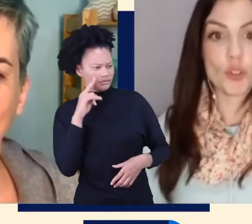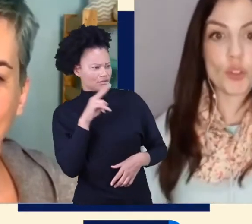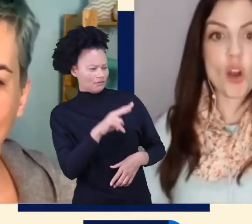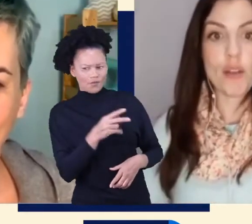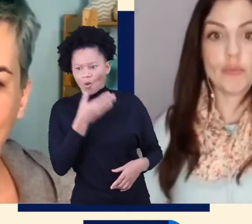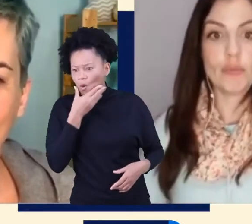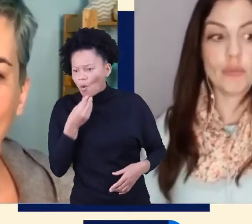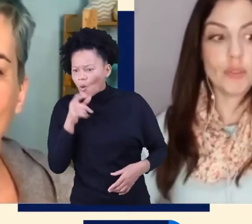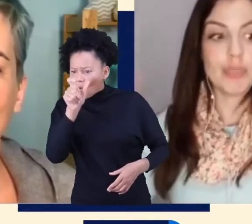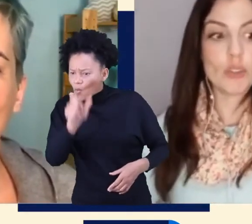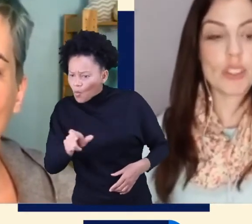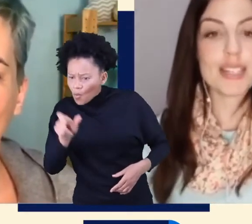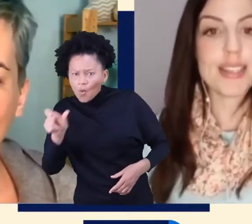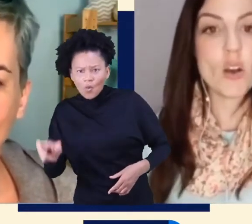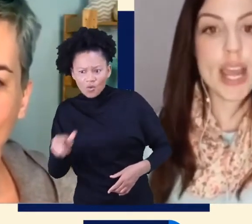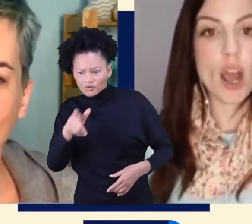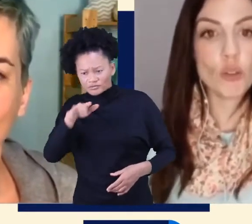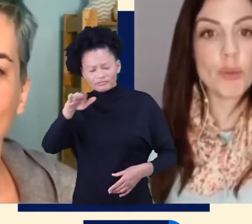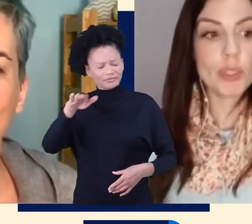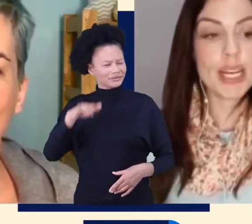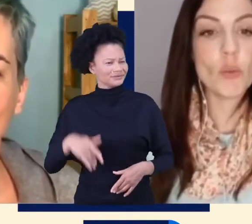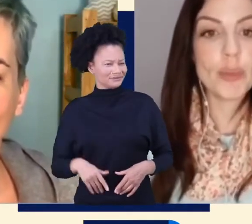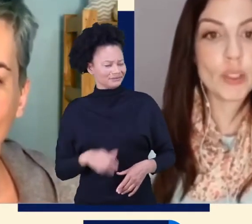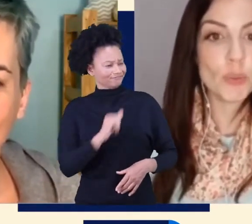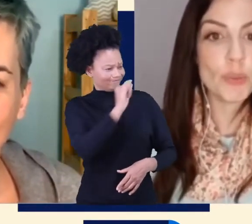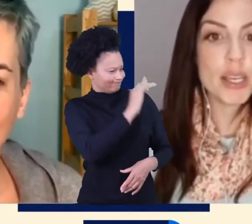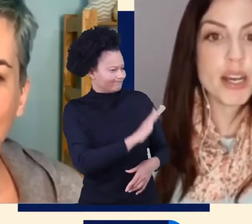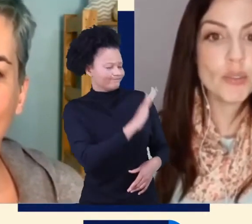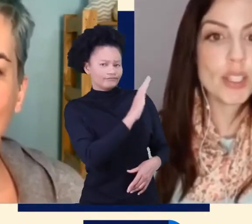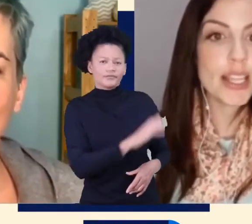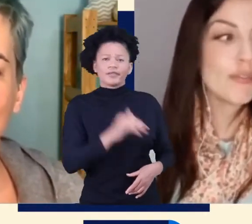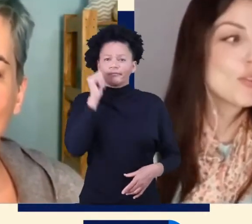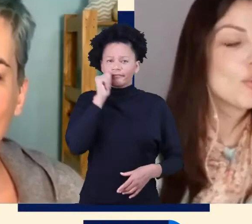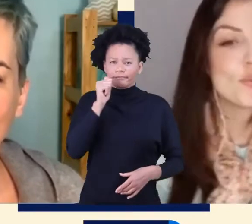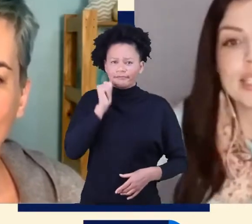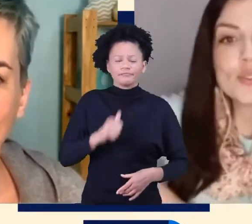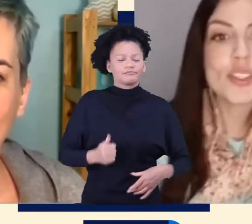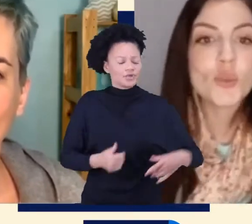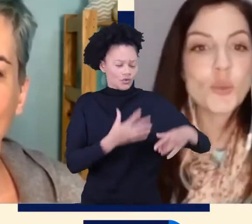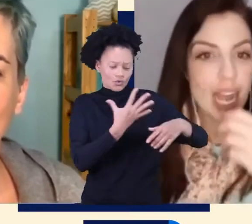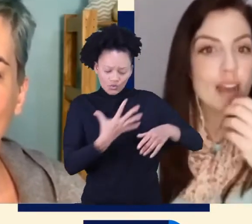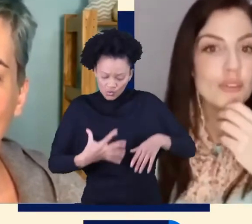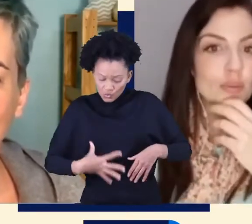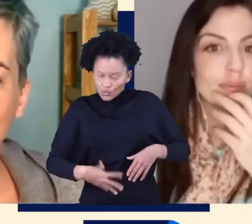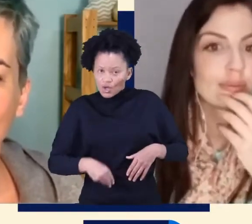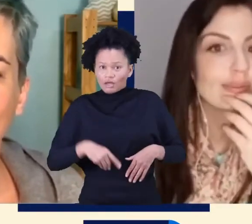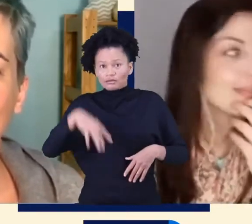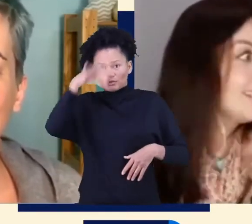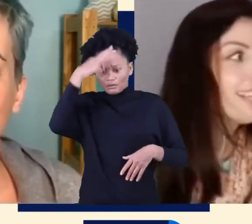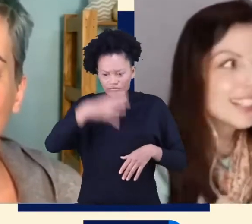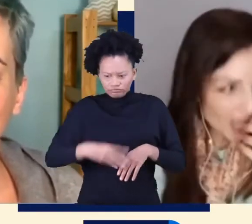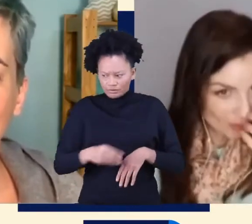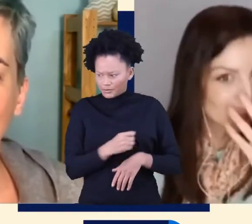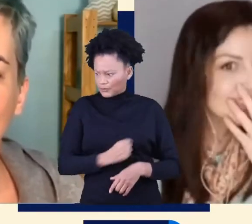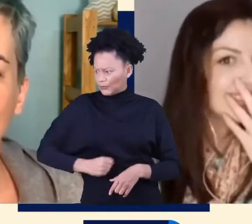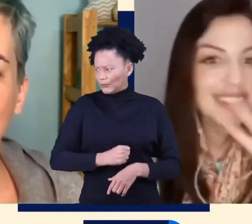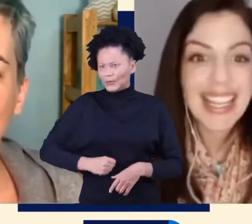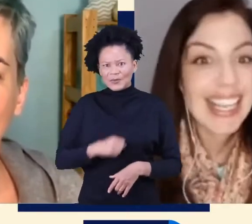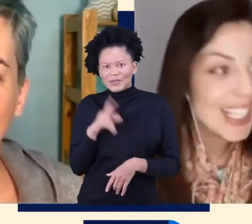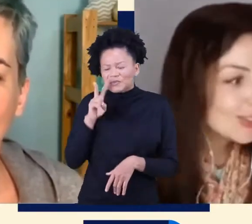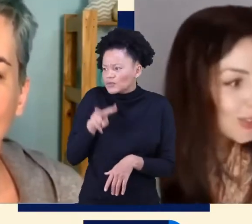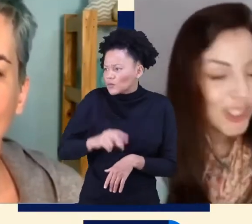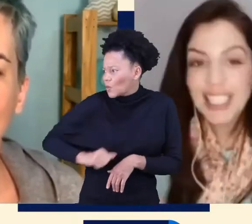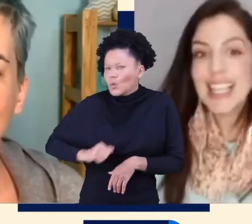ela mostrou uma ilustração real de uma mulher com pelos pubianos e ela viu que os meninos se tocavam. E eles estavam